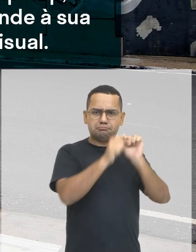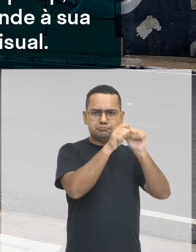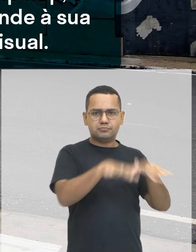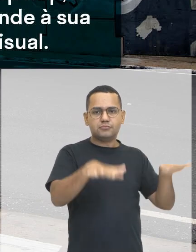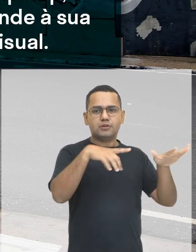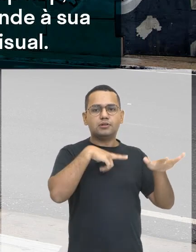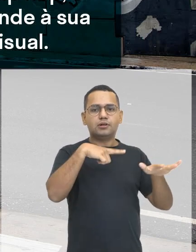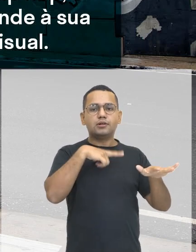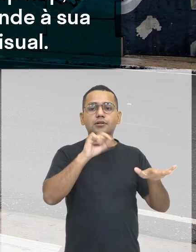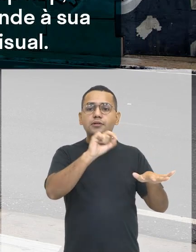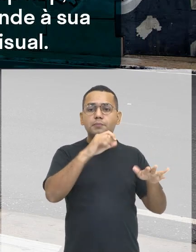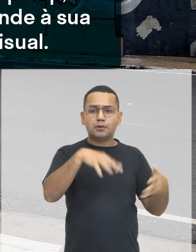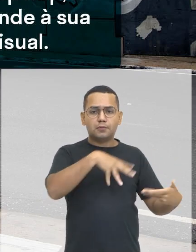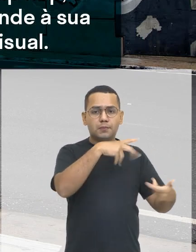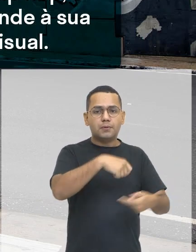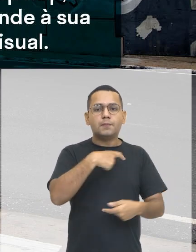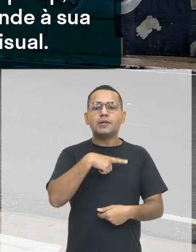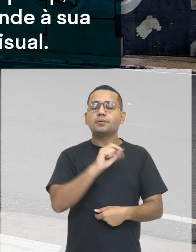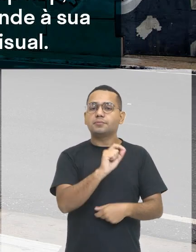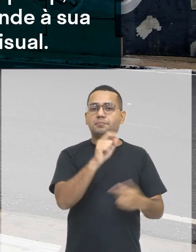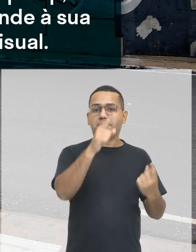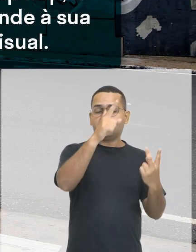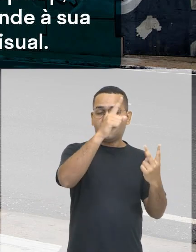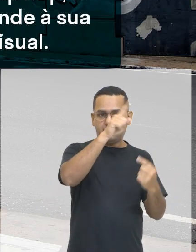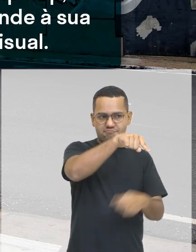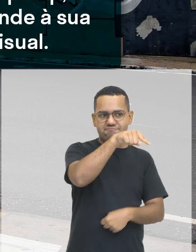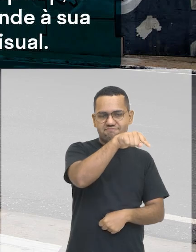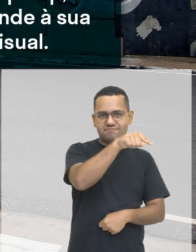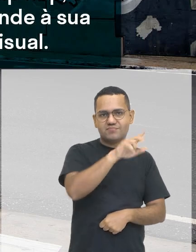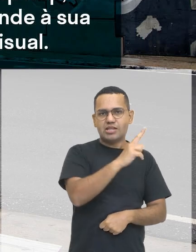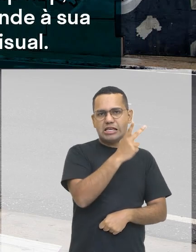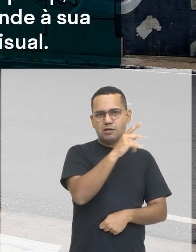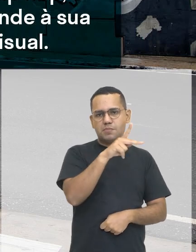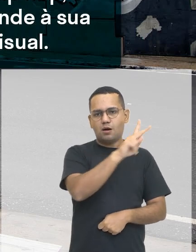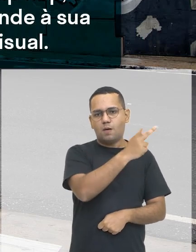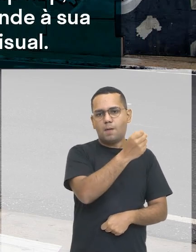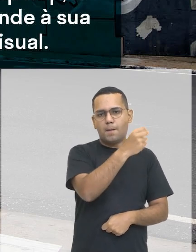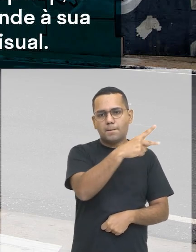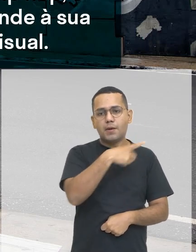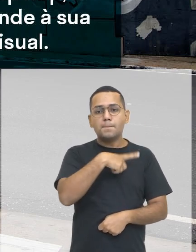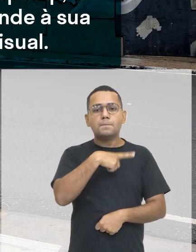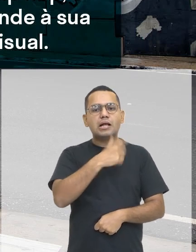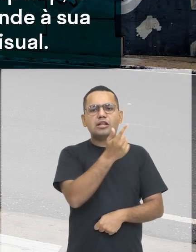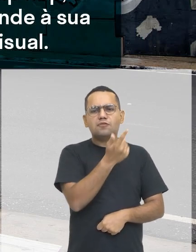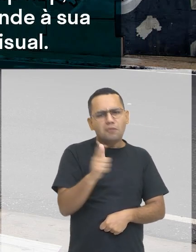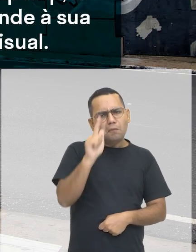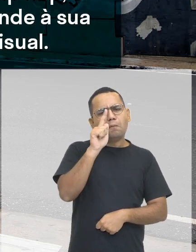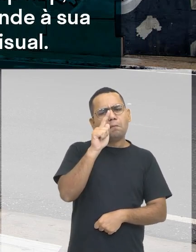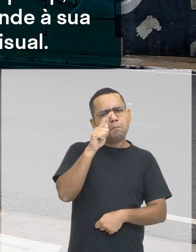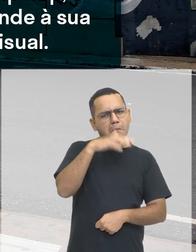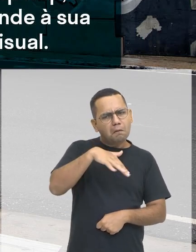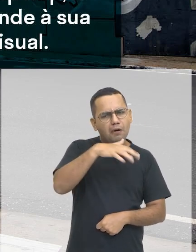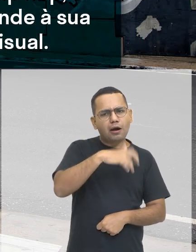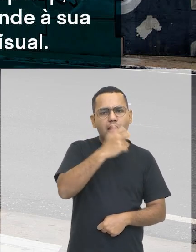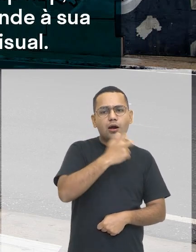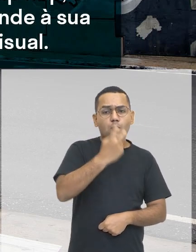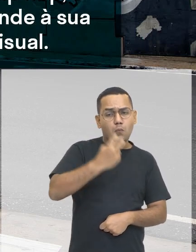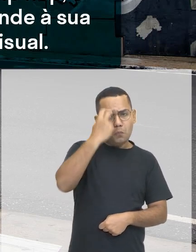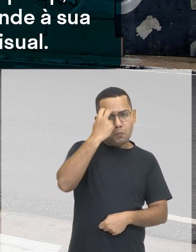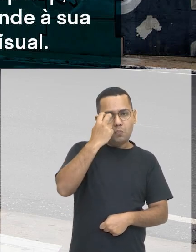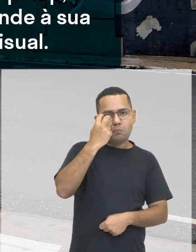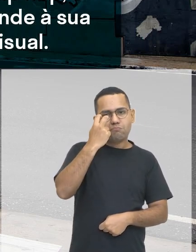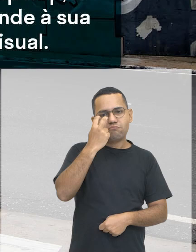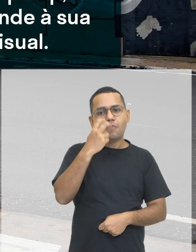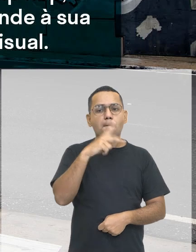o mundo deu-se por meio do hip hop, ainda que tenha existido uma vertente na cultura punk e